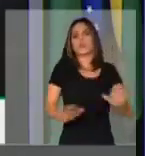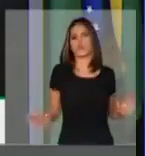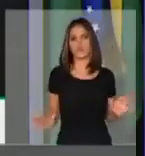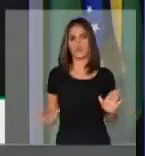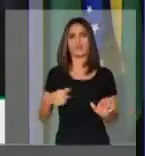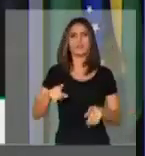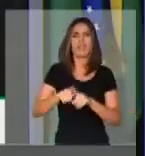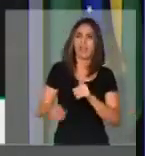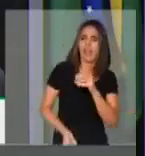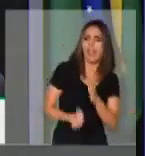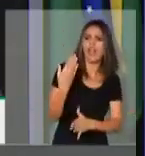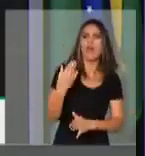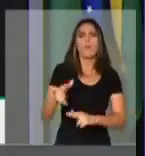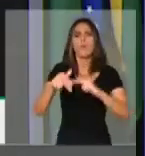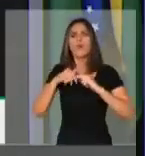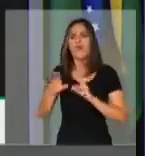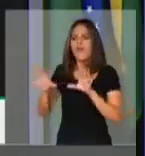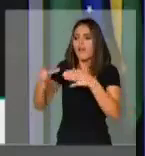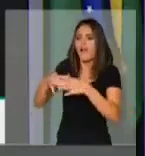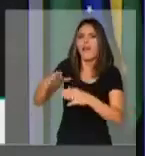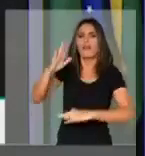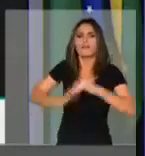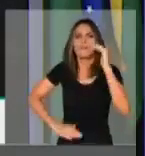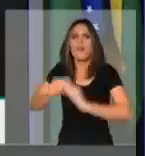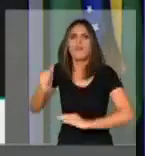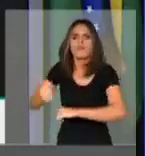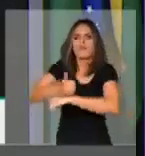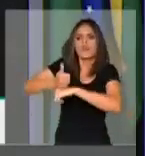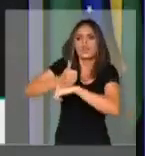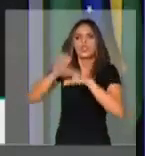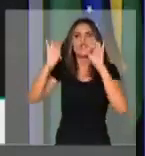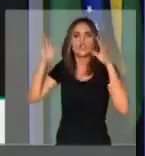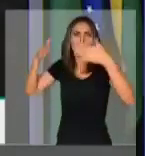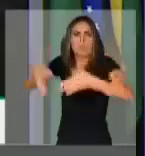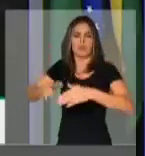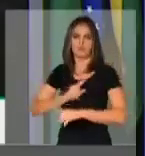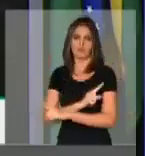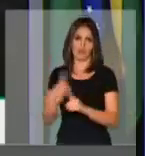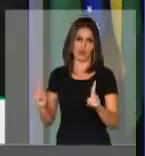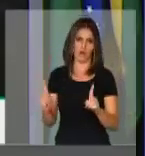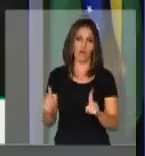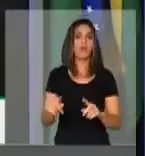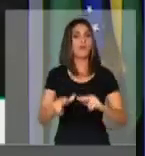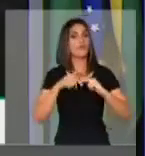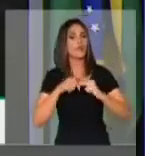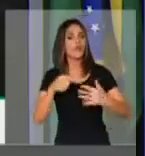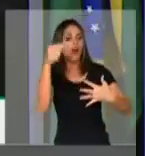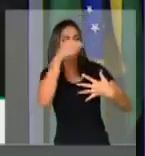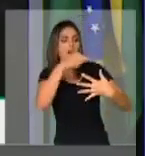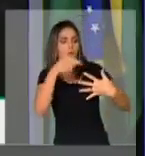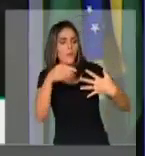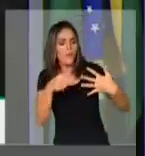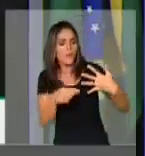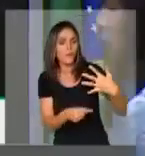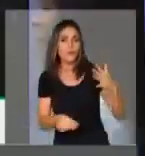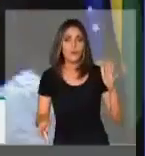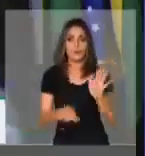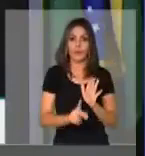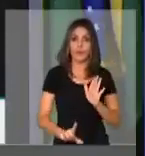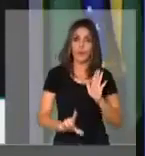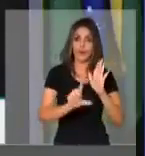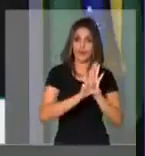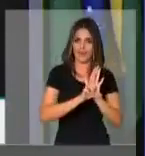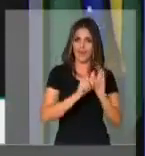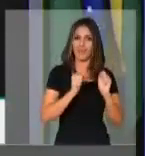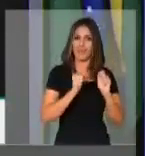criando outros por meio de estabelecimento de categorias especiais. Bem, mas vamos a alguns pontos da reforma que